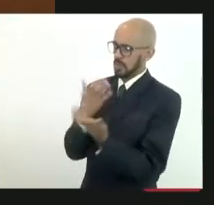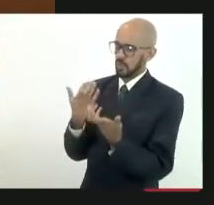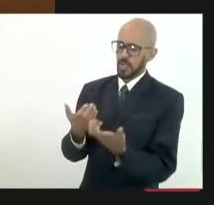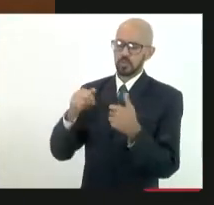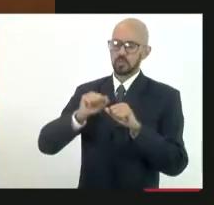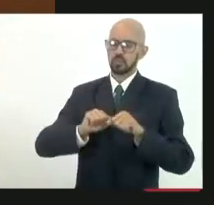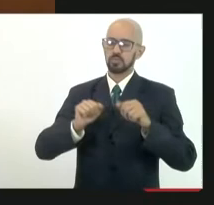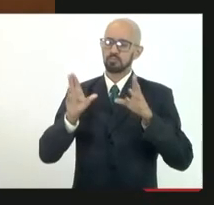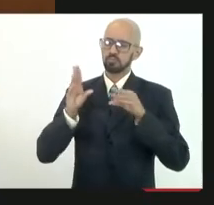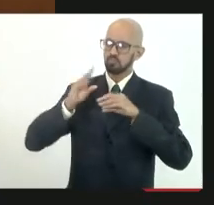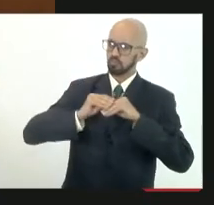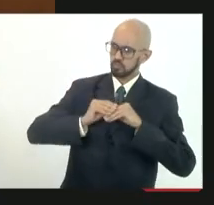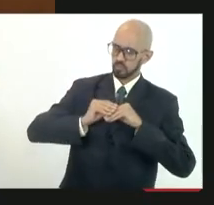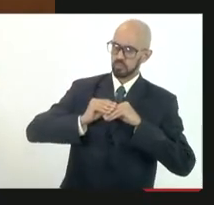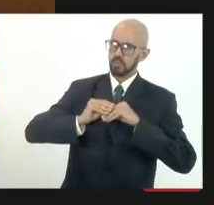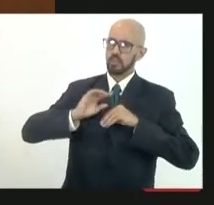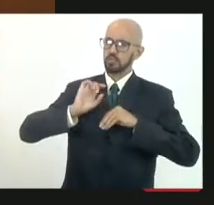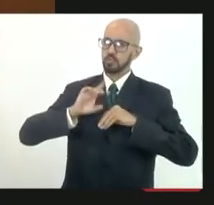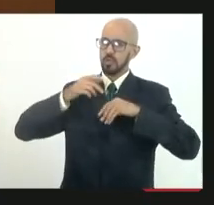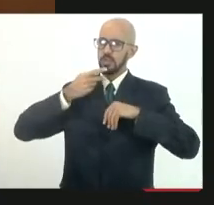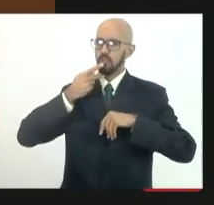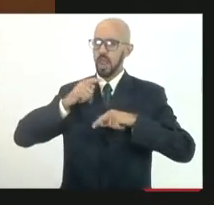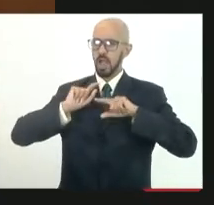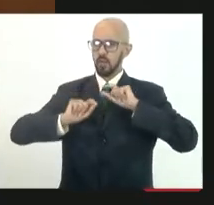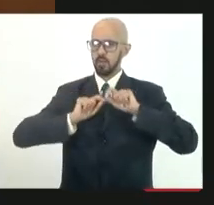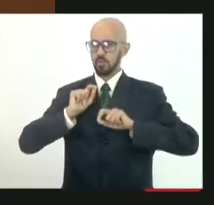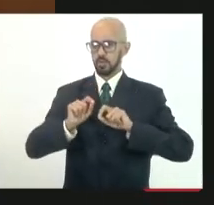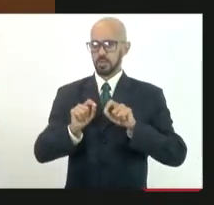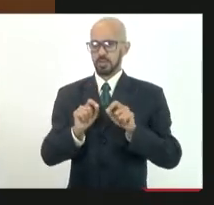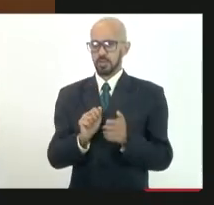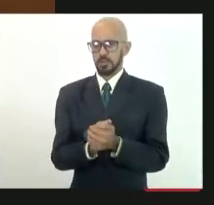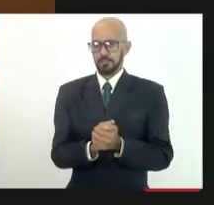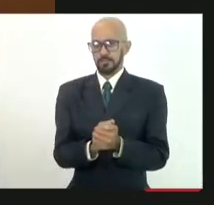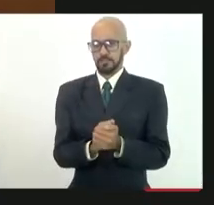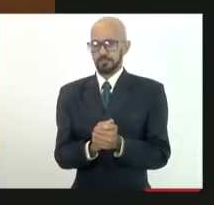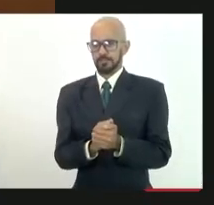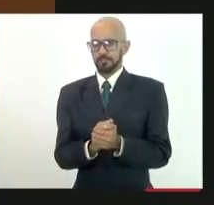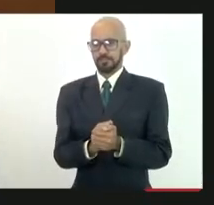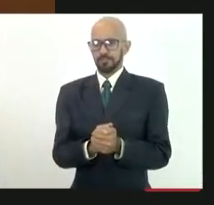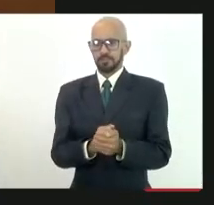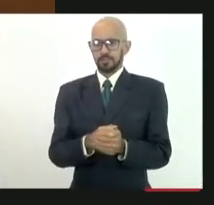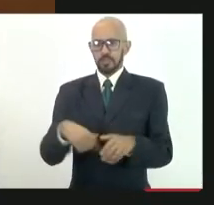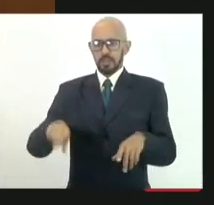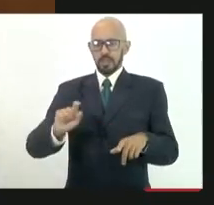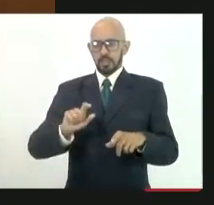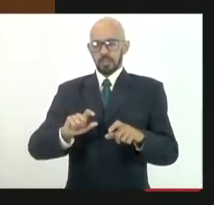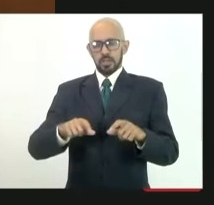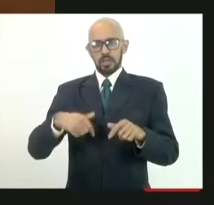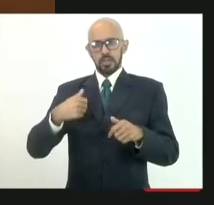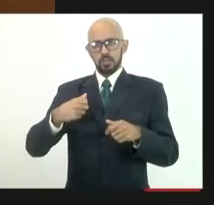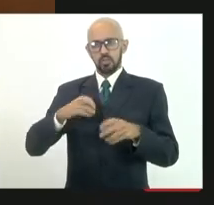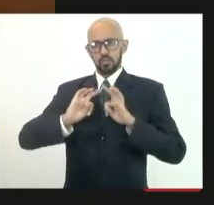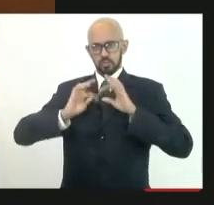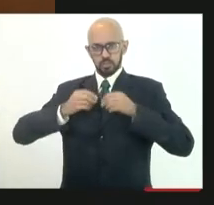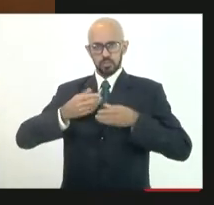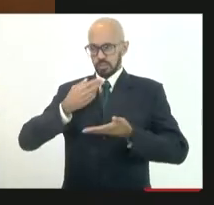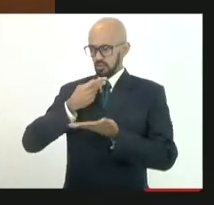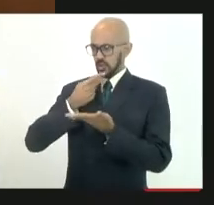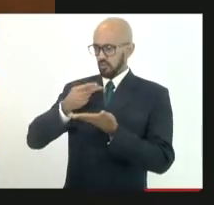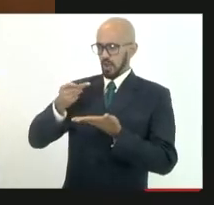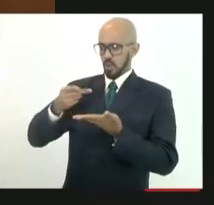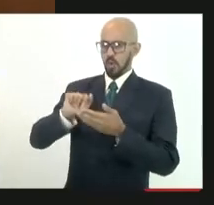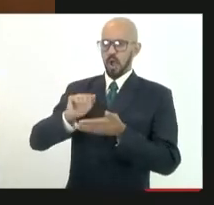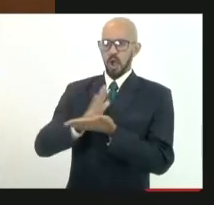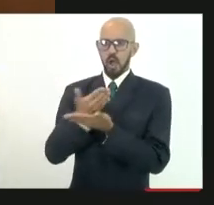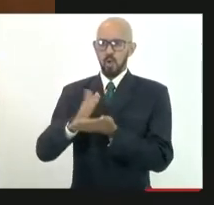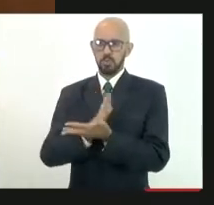breve, apenas para destacar, na linha do que já fazia Vossa Excelência agora há pouco, alguns